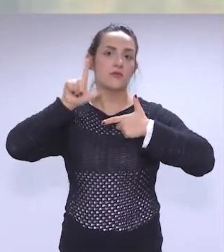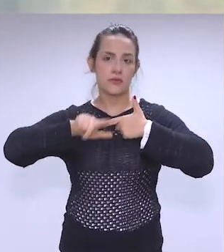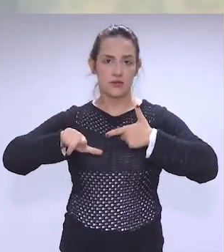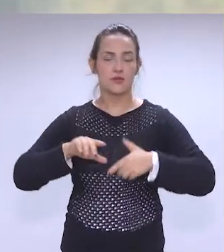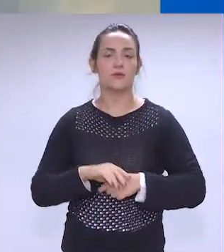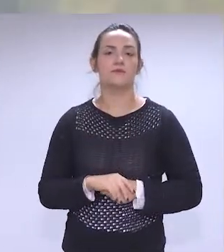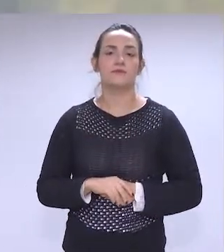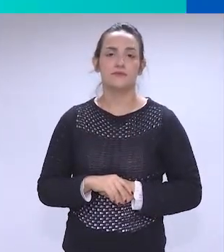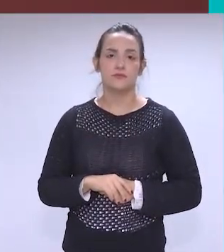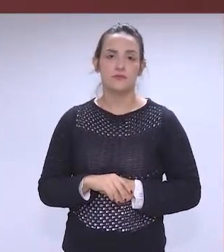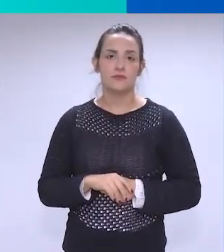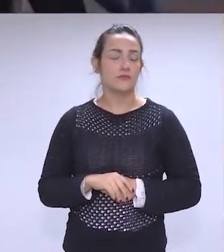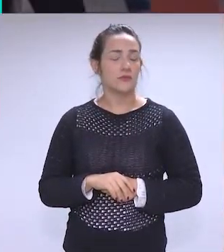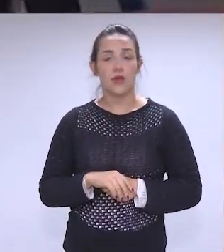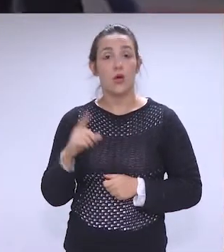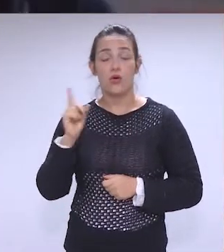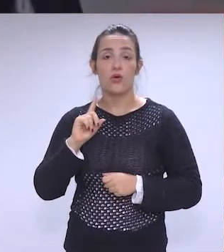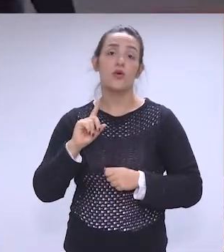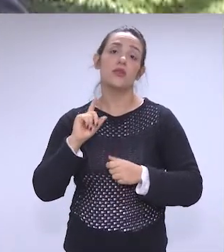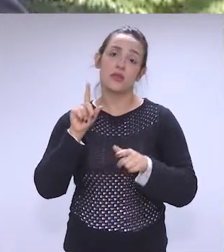de descoberta da vida.